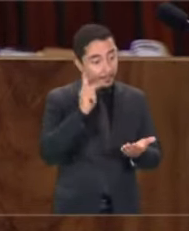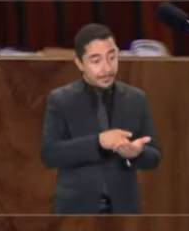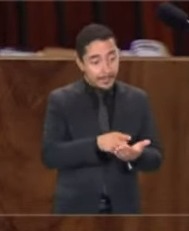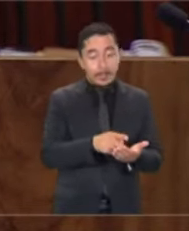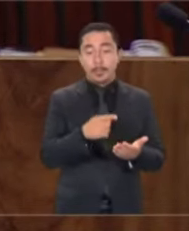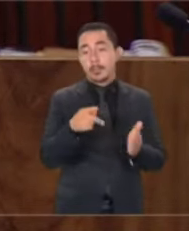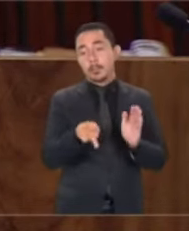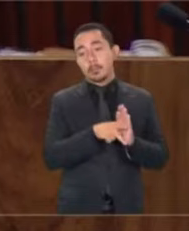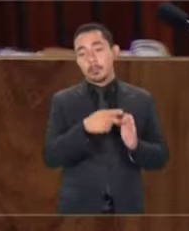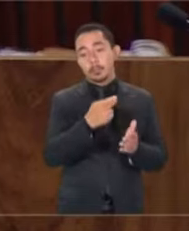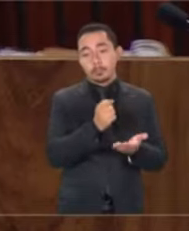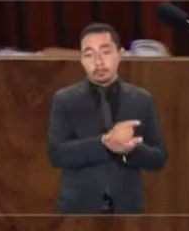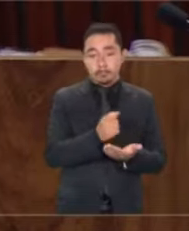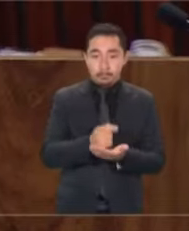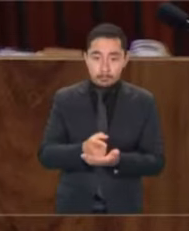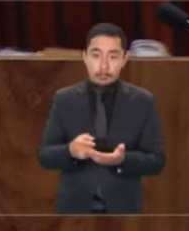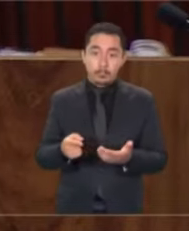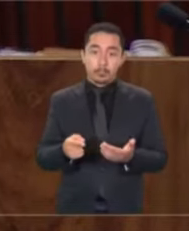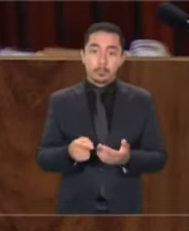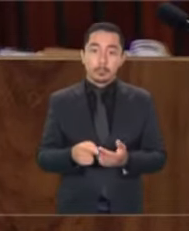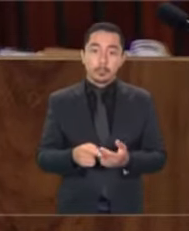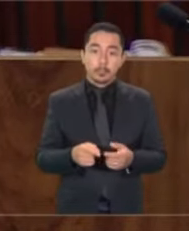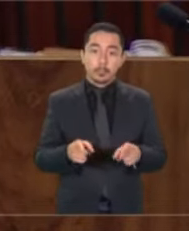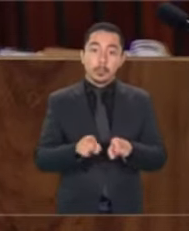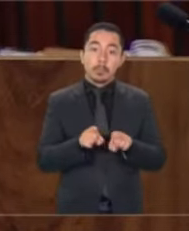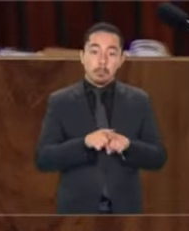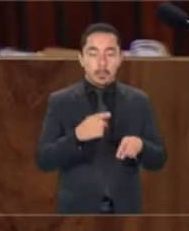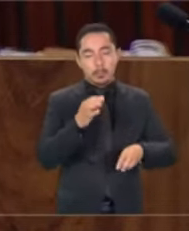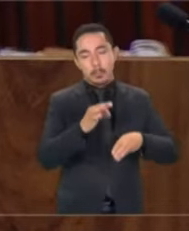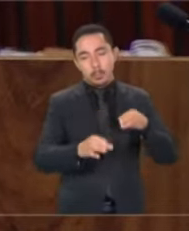citando precedente com o eminente ministro Benedito Gonçalves.